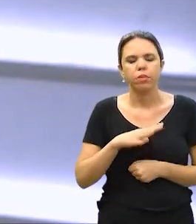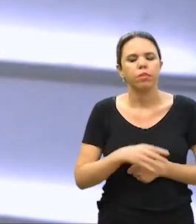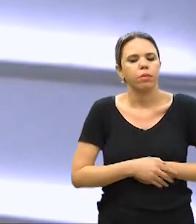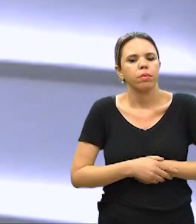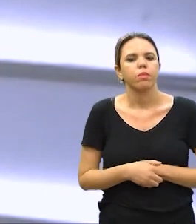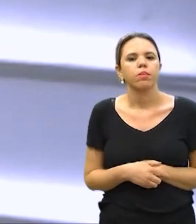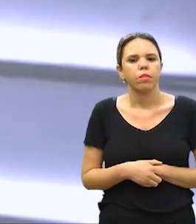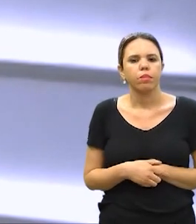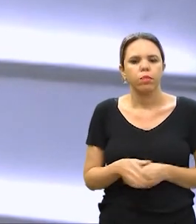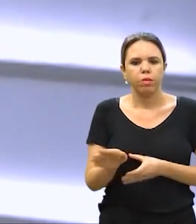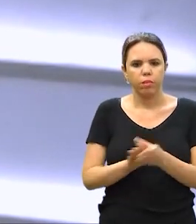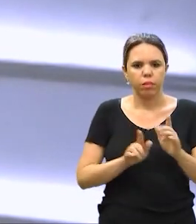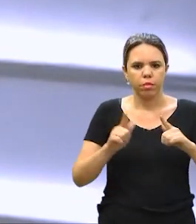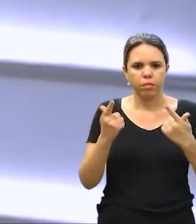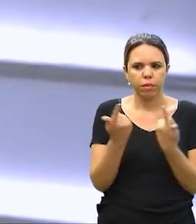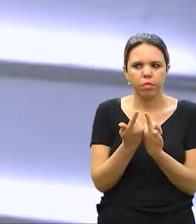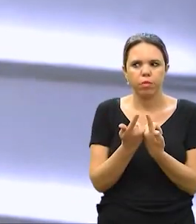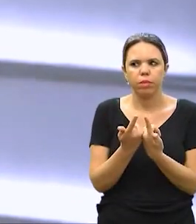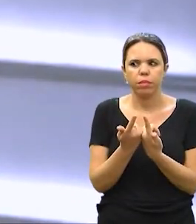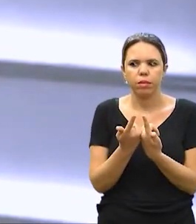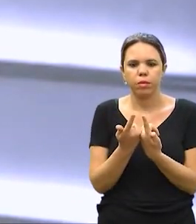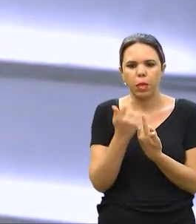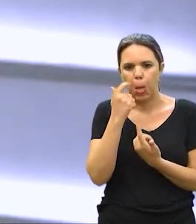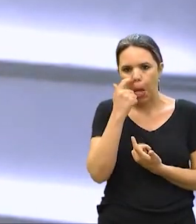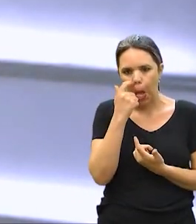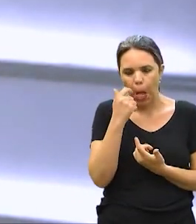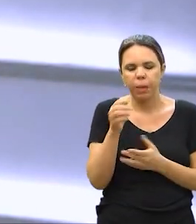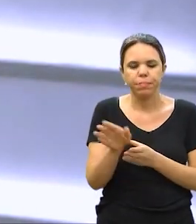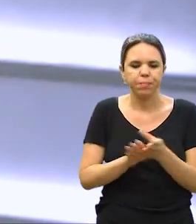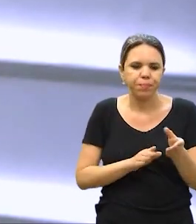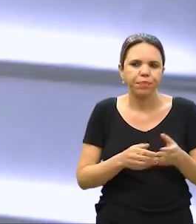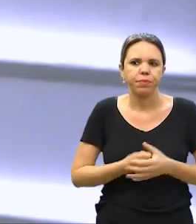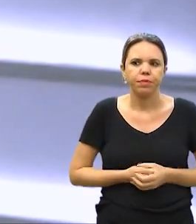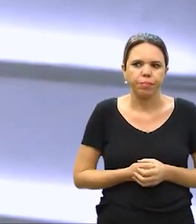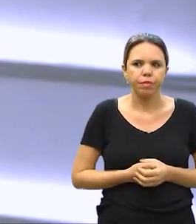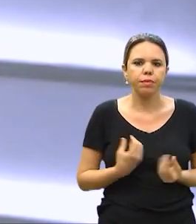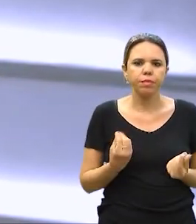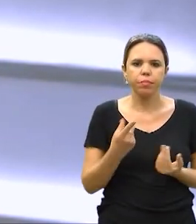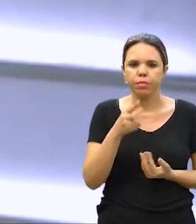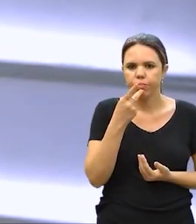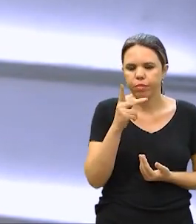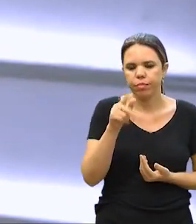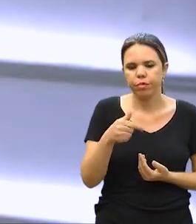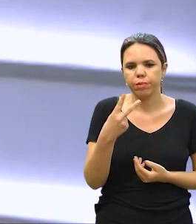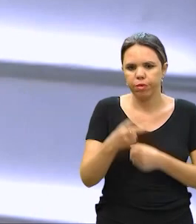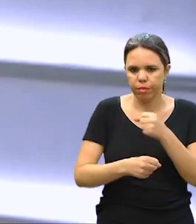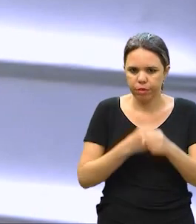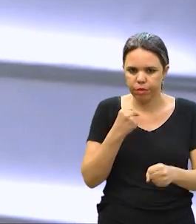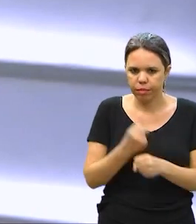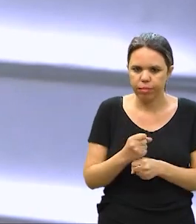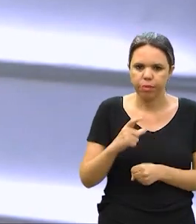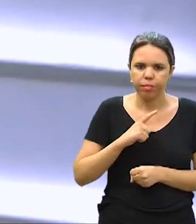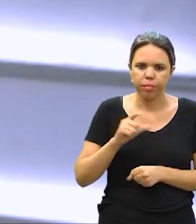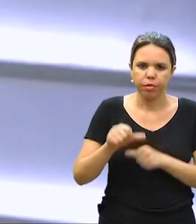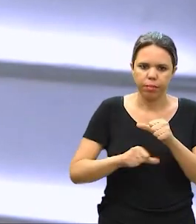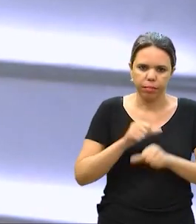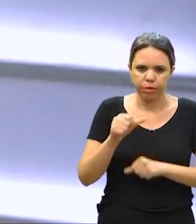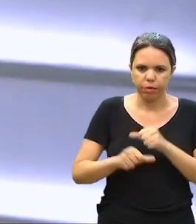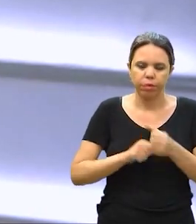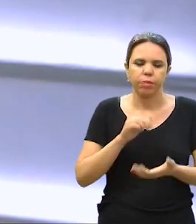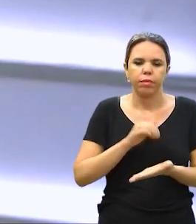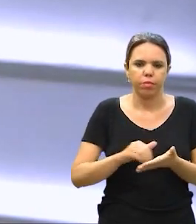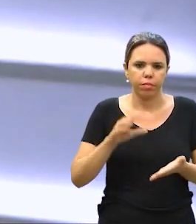né. E o conselho gestor, né, ele é um conselho que, como você disse, aí a cada 2 anos ele tem uma renovação